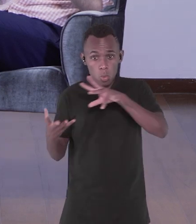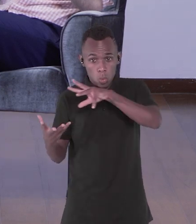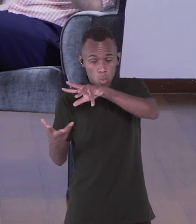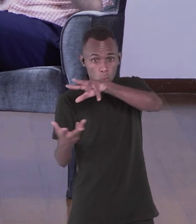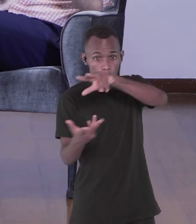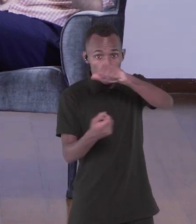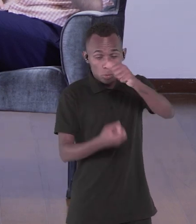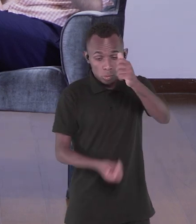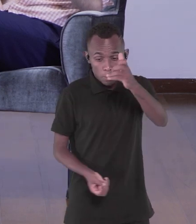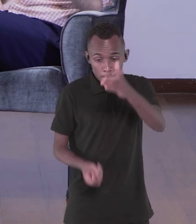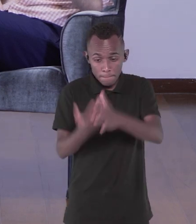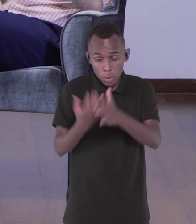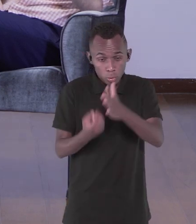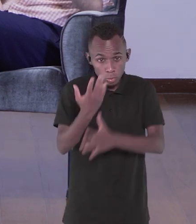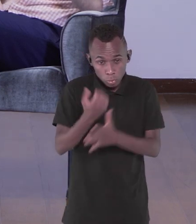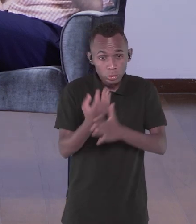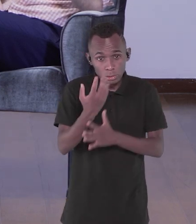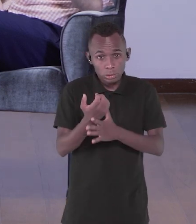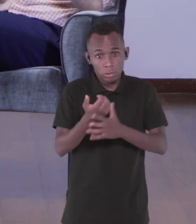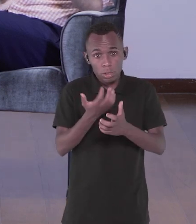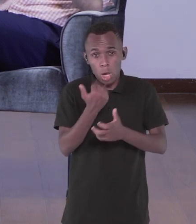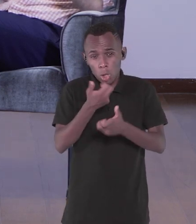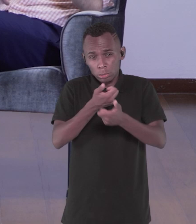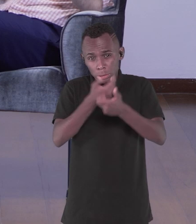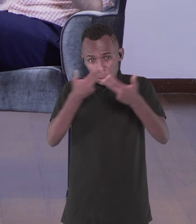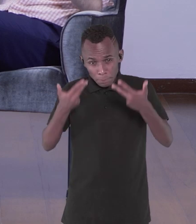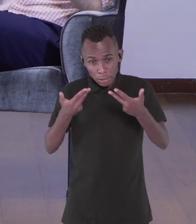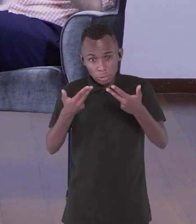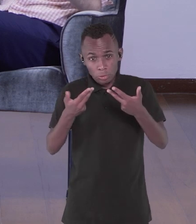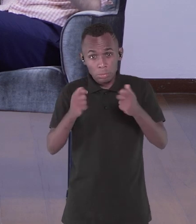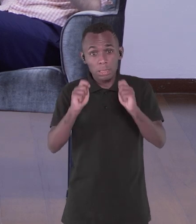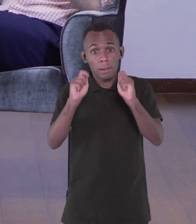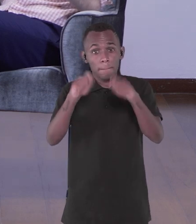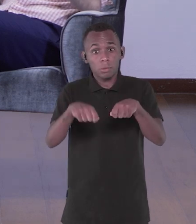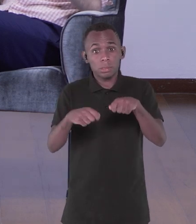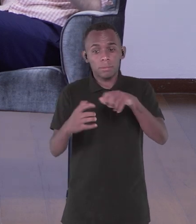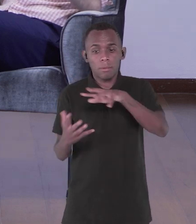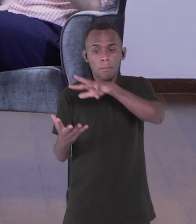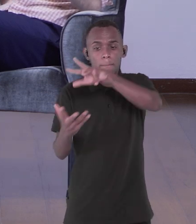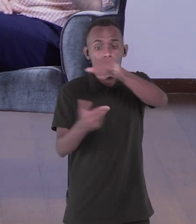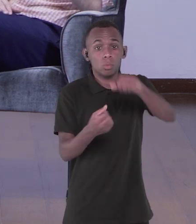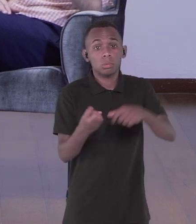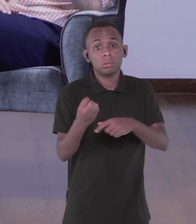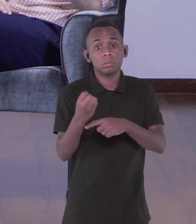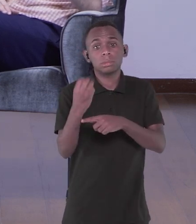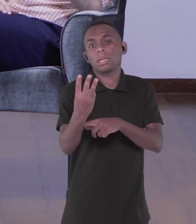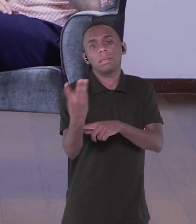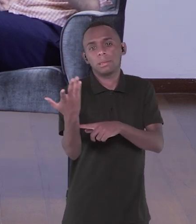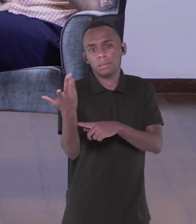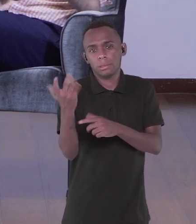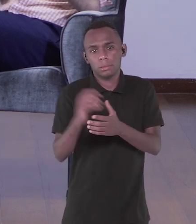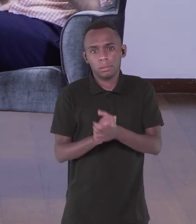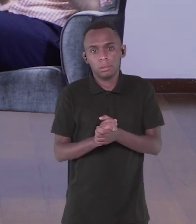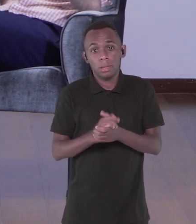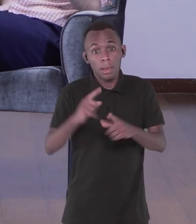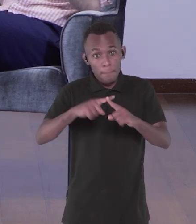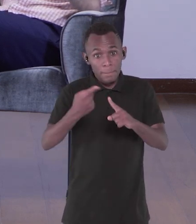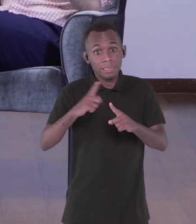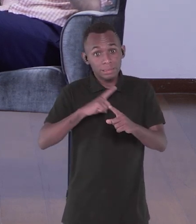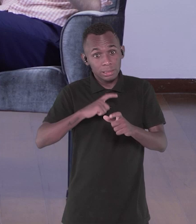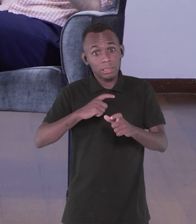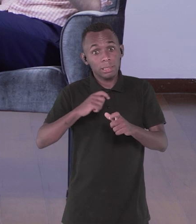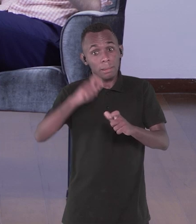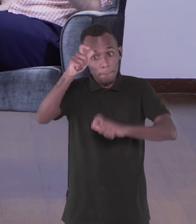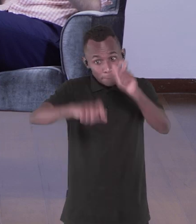alimentos para 3 planetas. E, ao mesmo tempo, a gente tem 1 bilhão de pessoas passando fome. Tem algo de muito